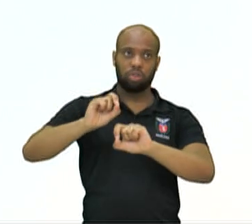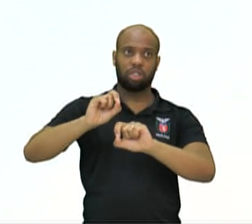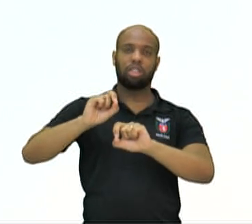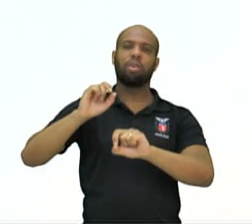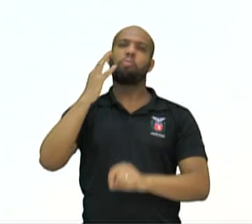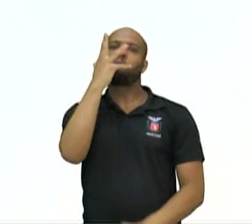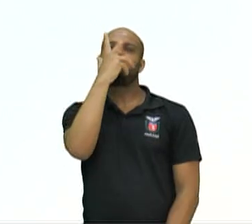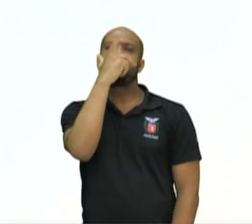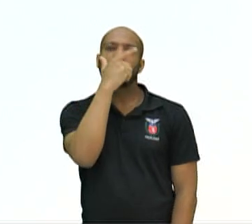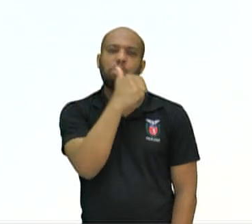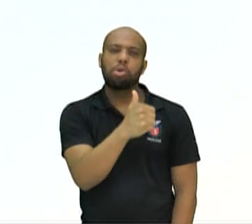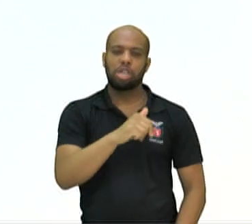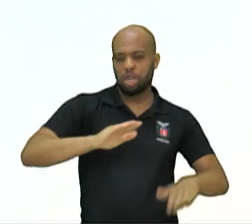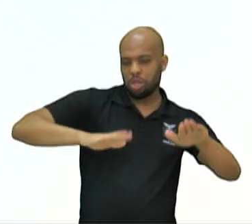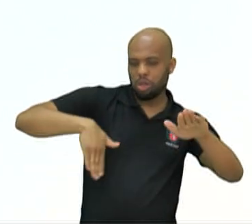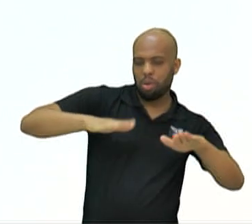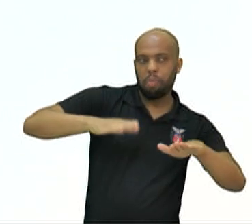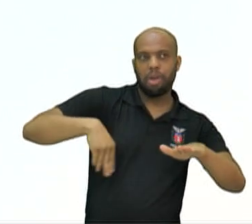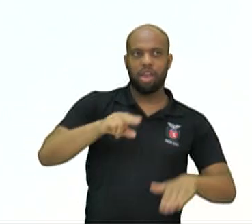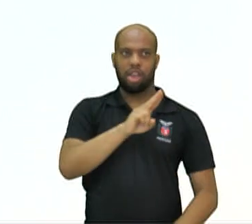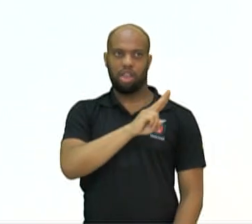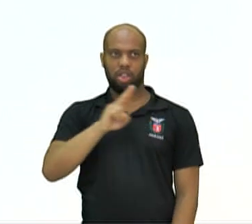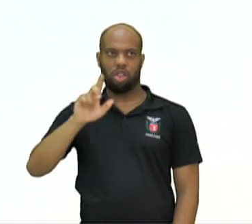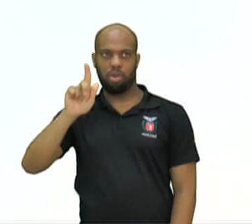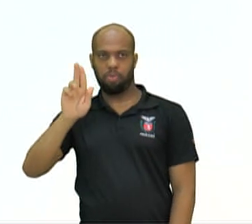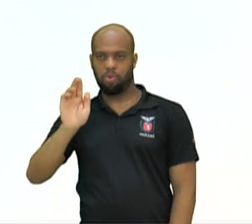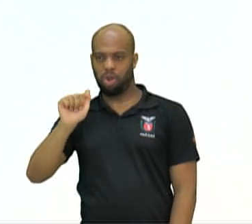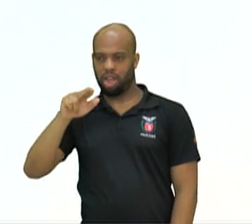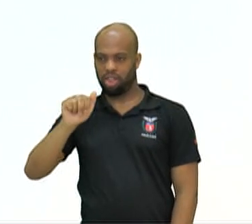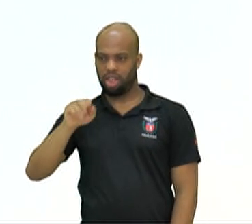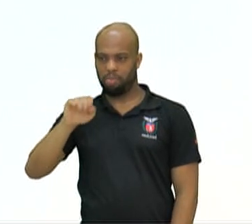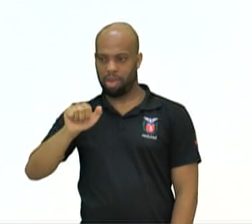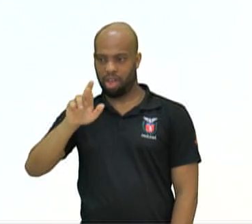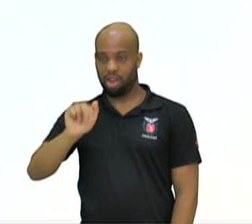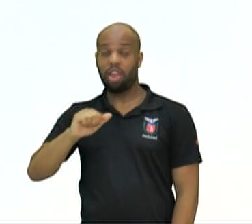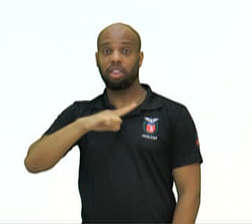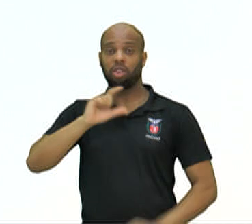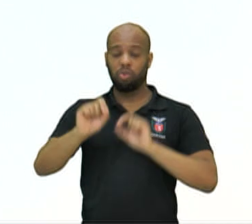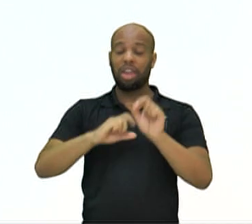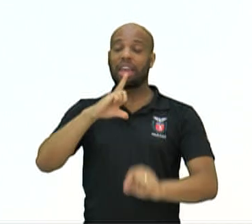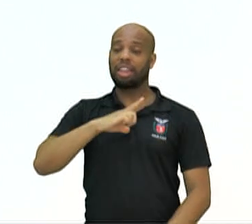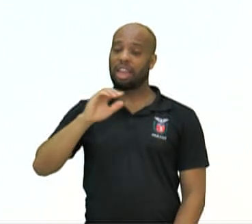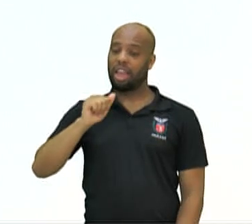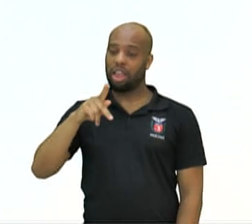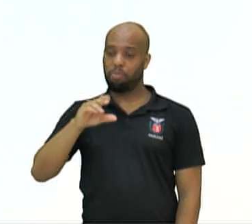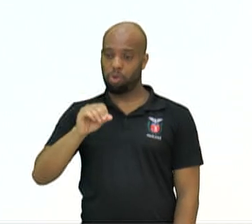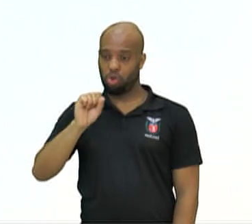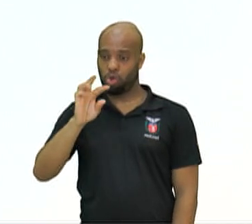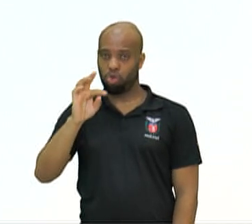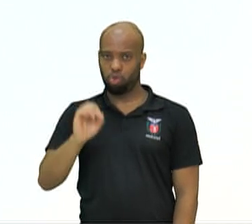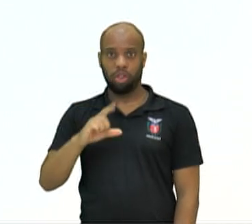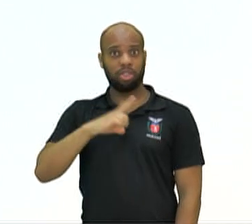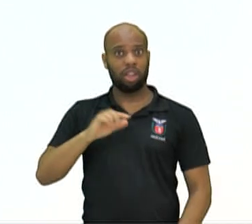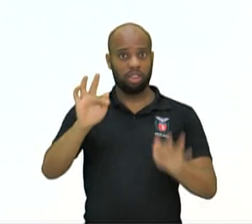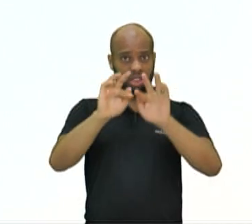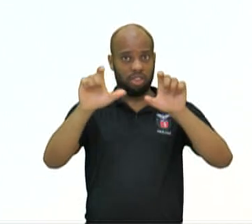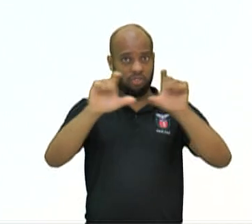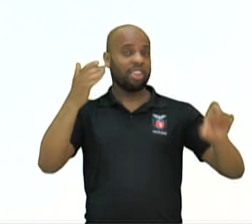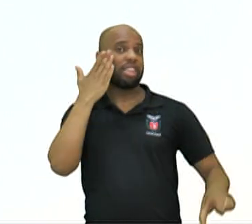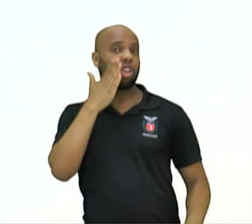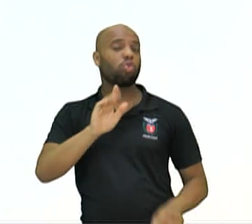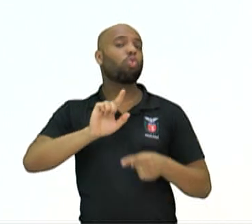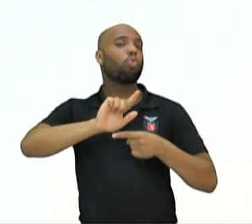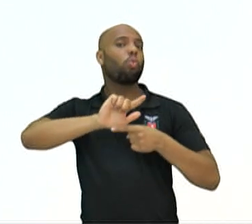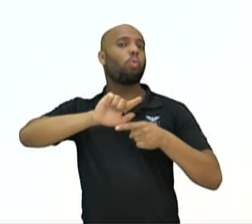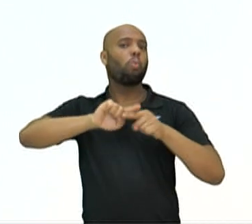belíssima Baía de Guanabara. No trecho reproduzido há um aposto. Escreva no seu caderno a palavra que